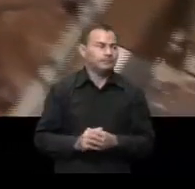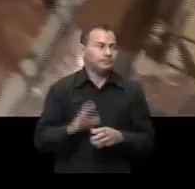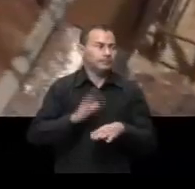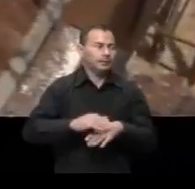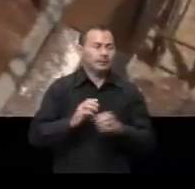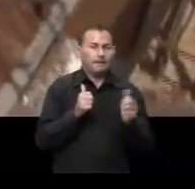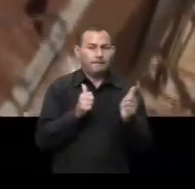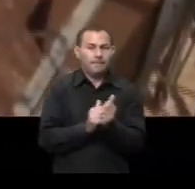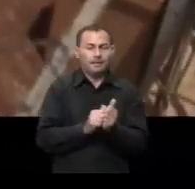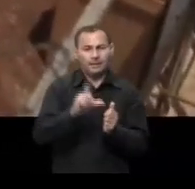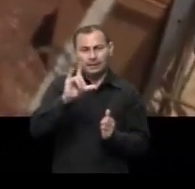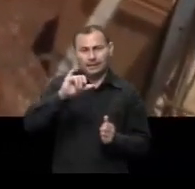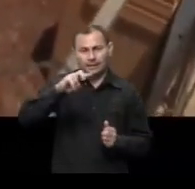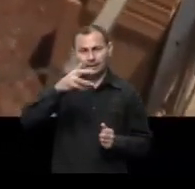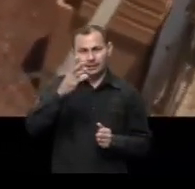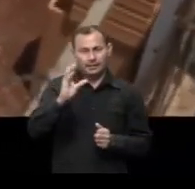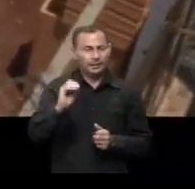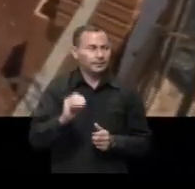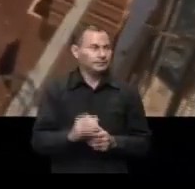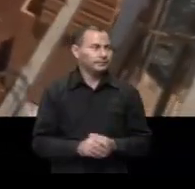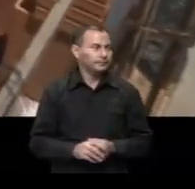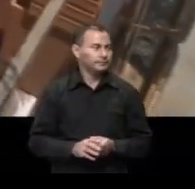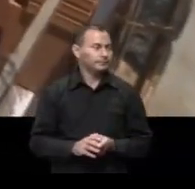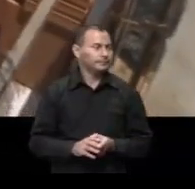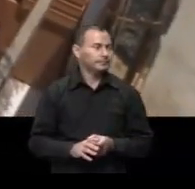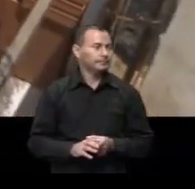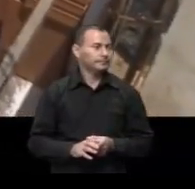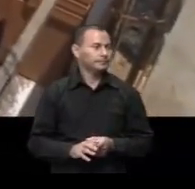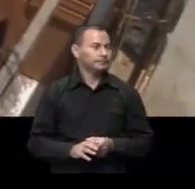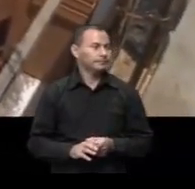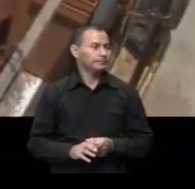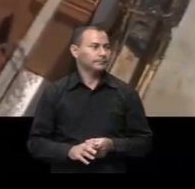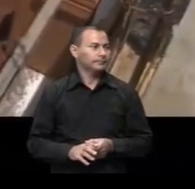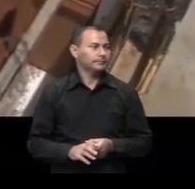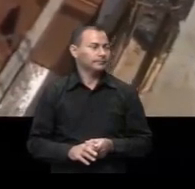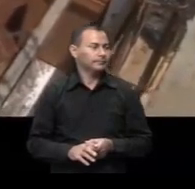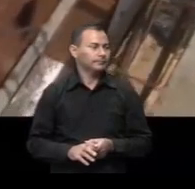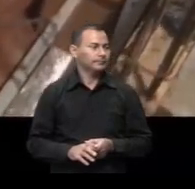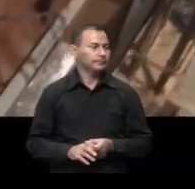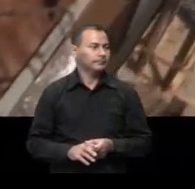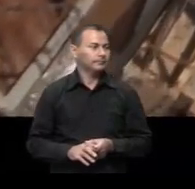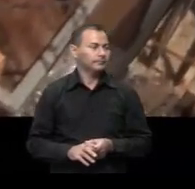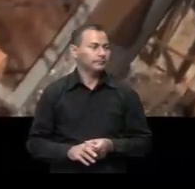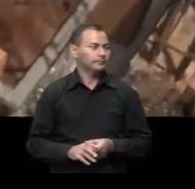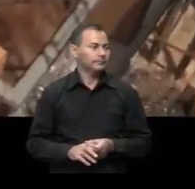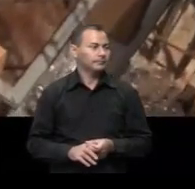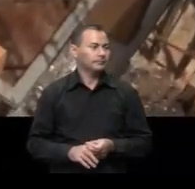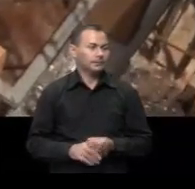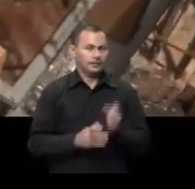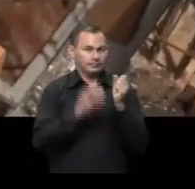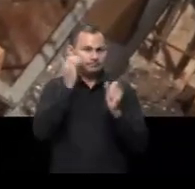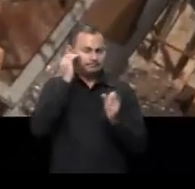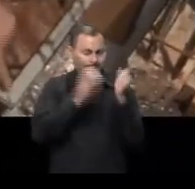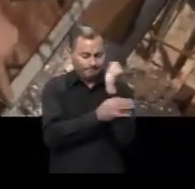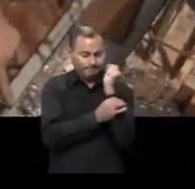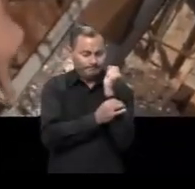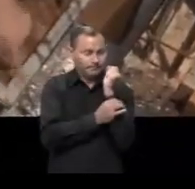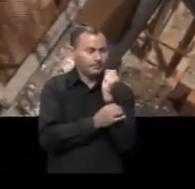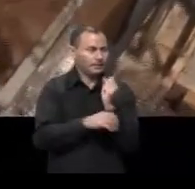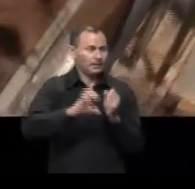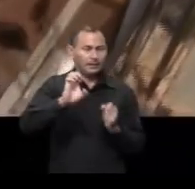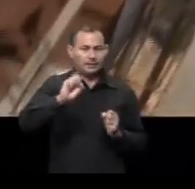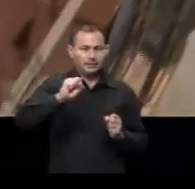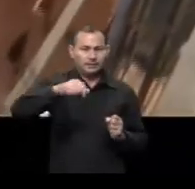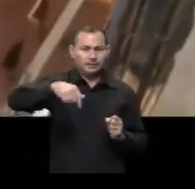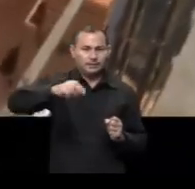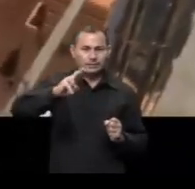ficar bem próximo da linha. E olha lá, Então ele garante, com esse esquadramento, com esse esquadro,